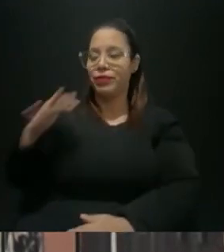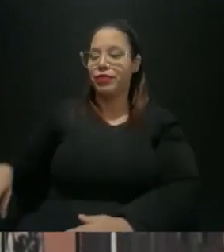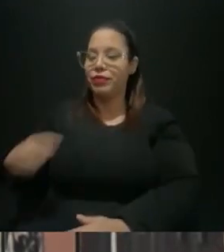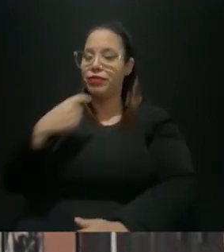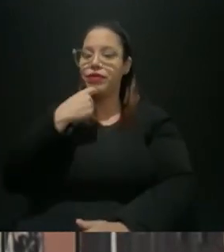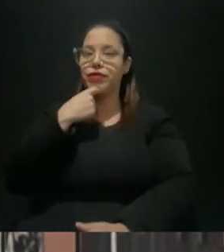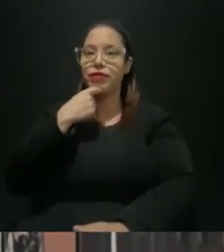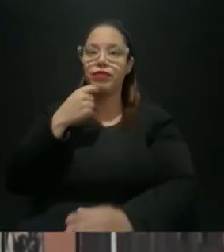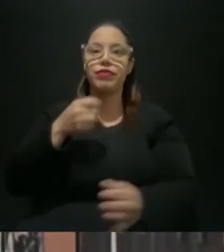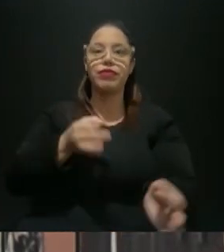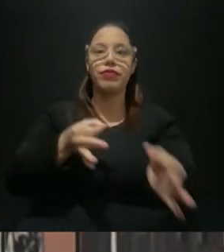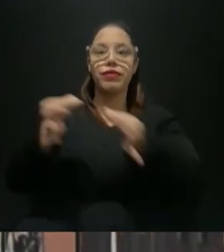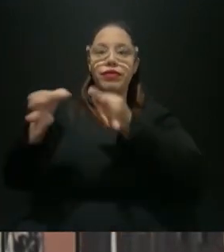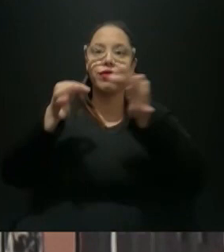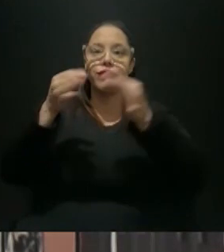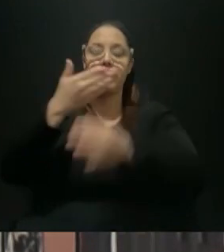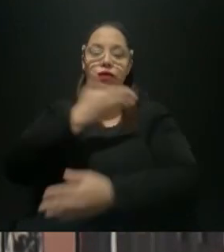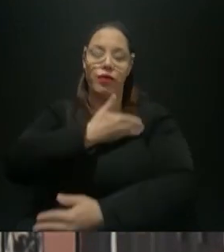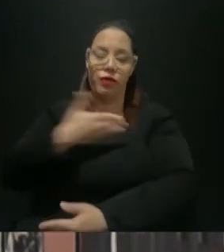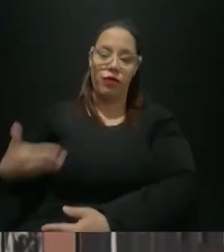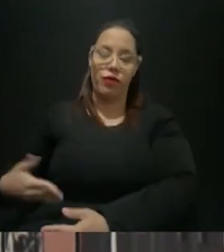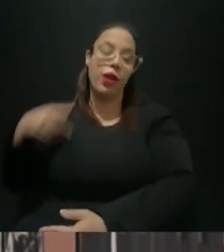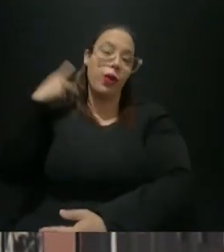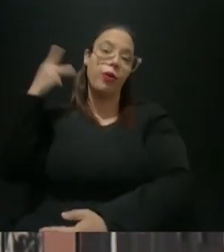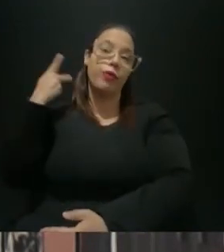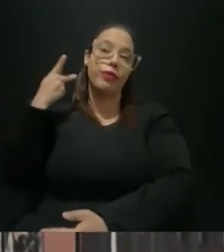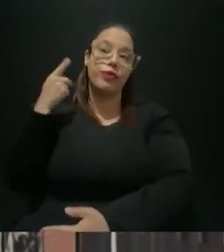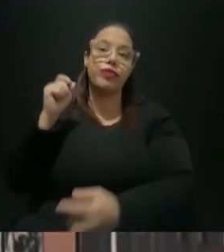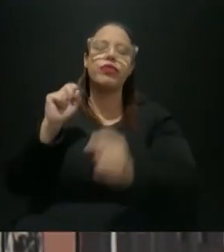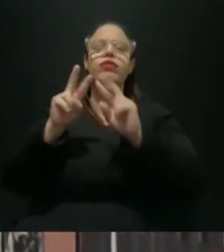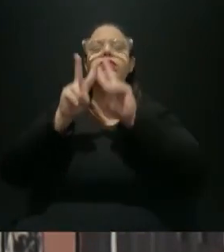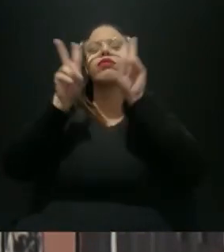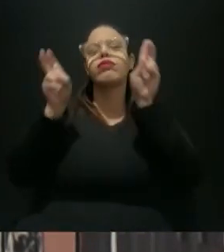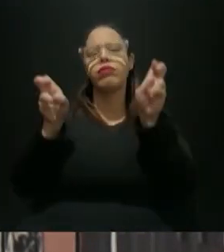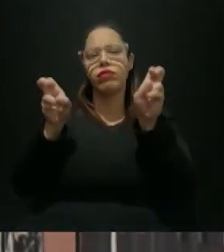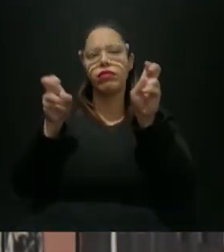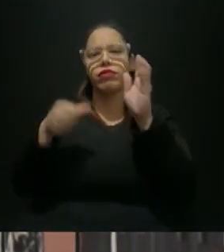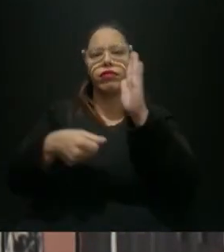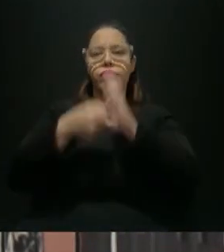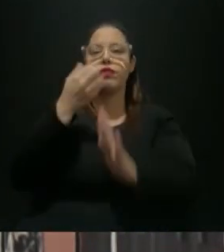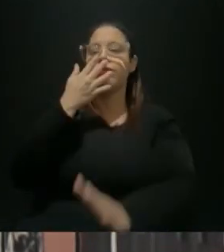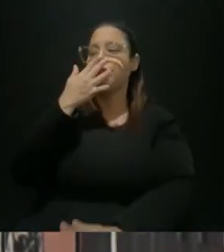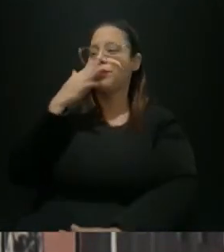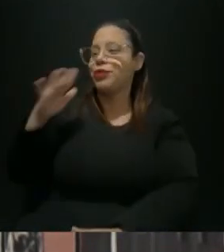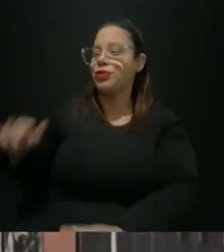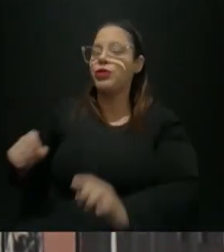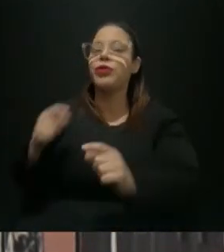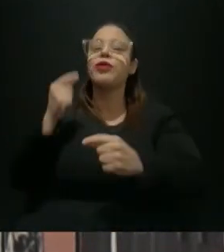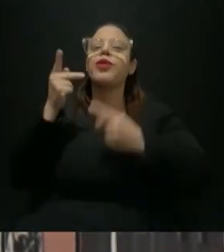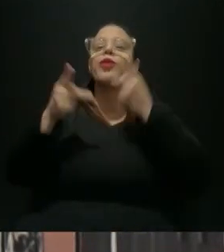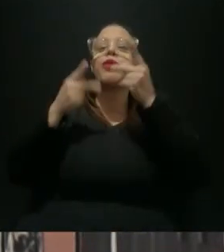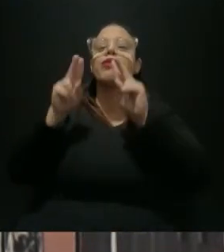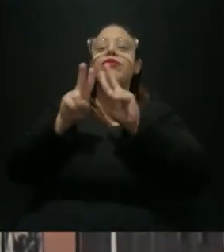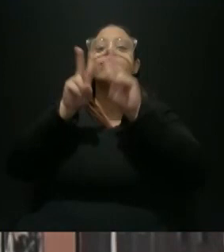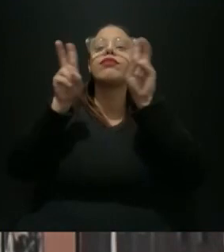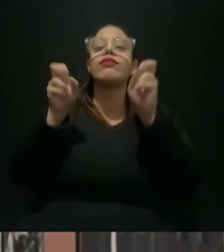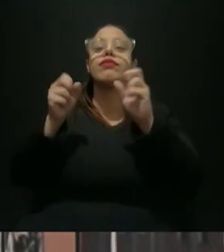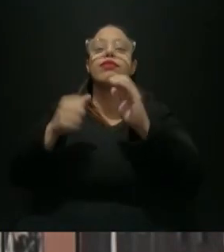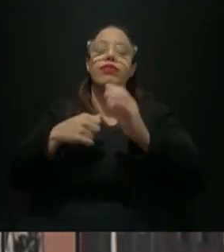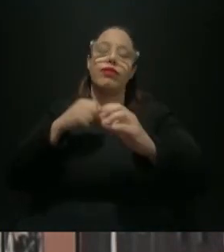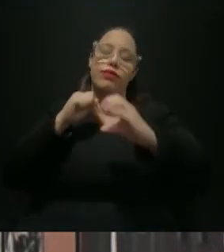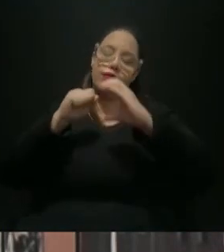diretrizes de políticas públicas na cidade para este tema. A primeira infância é o que vamos discutir hoje no Estúdio Câmara, que conta